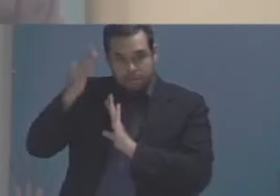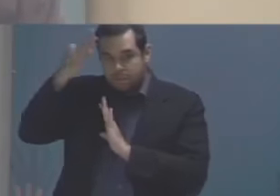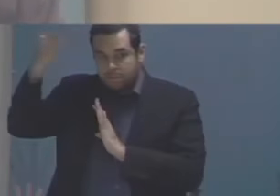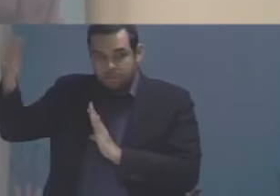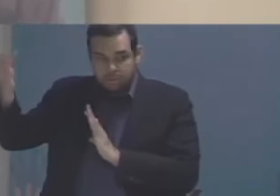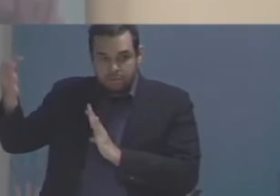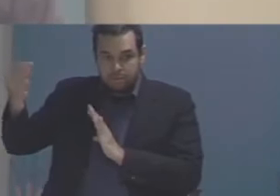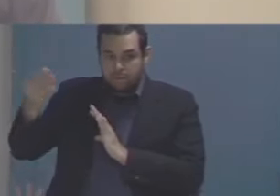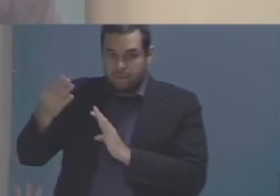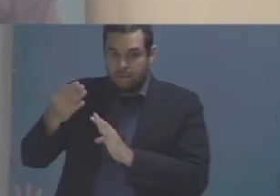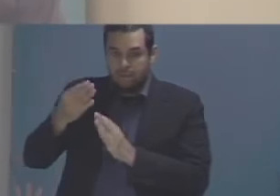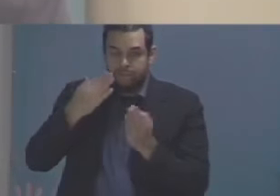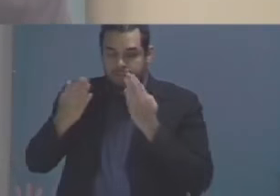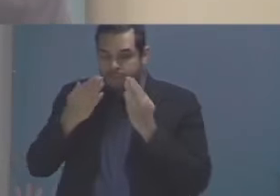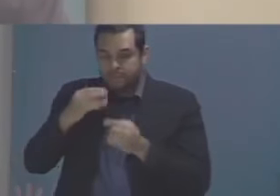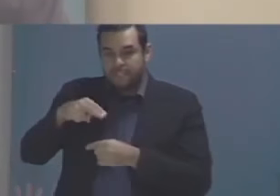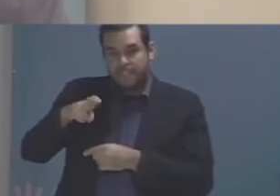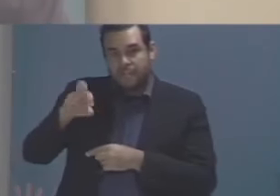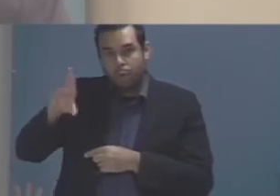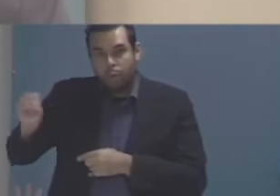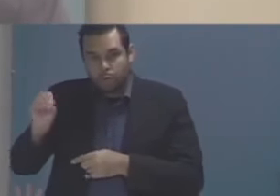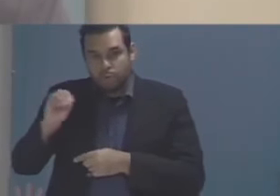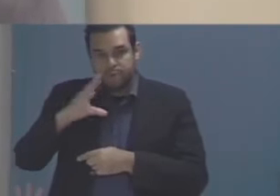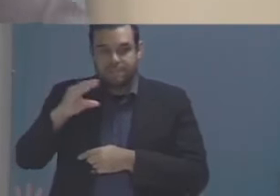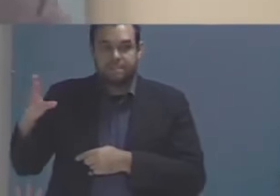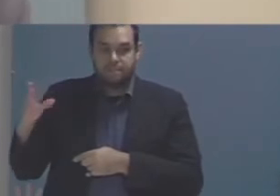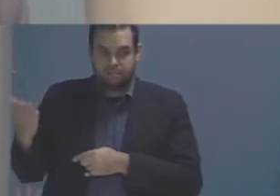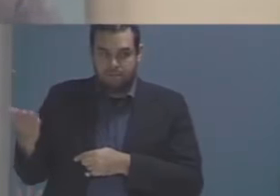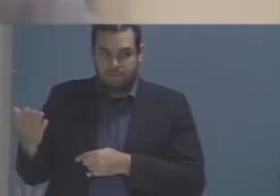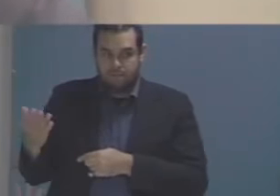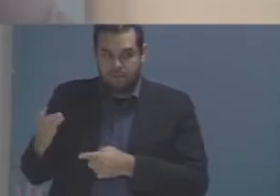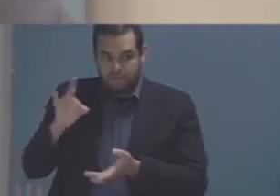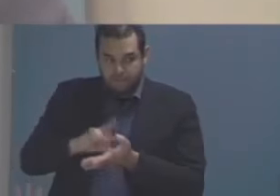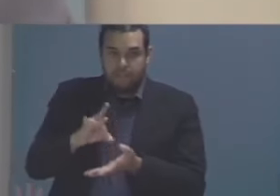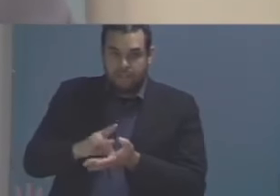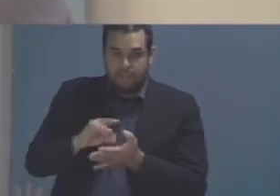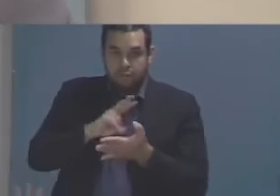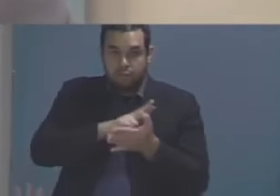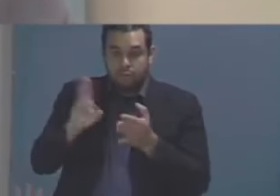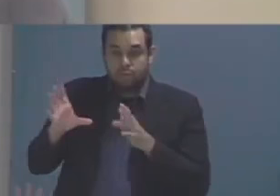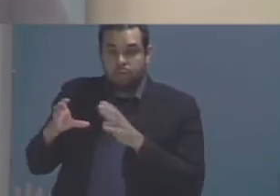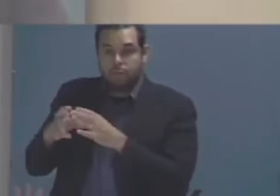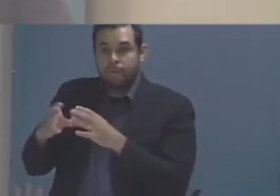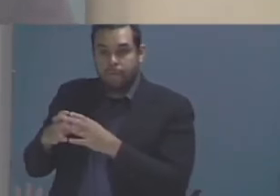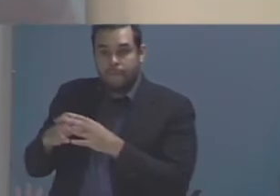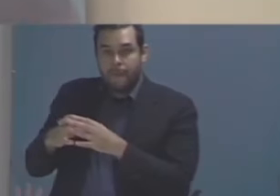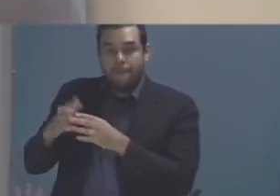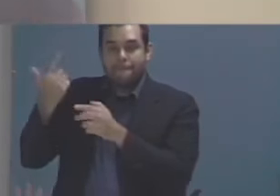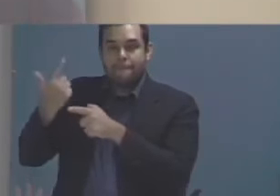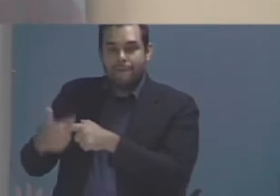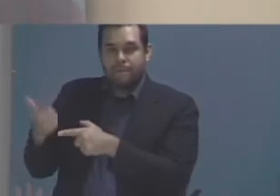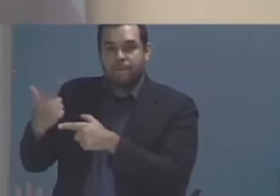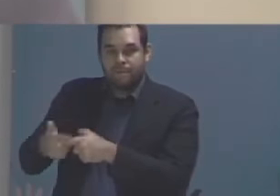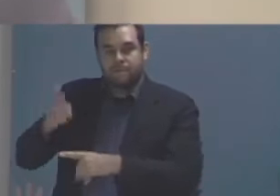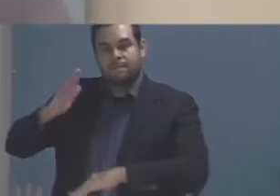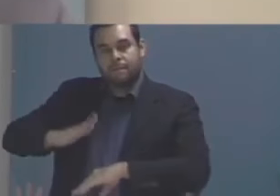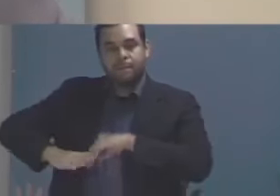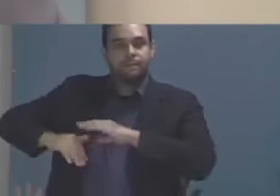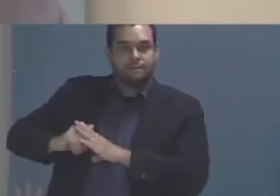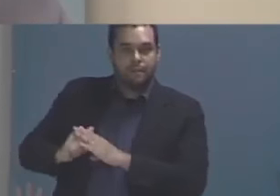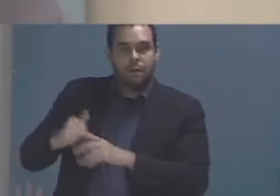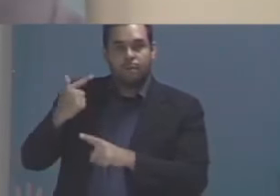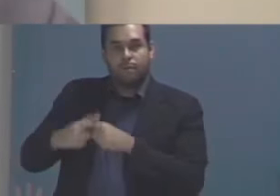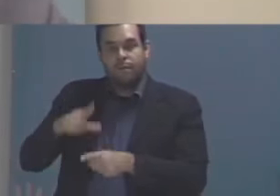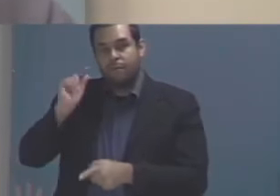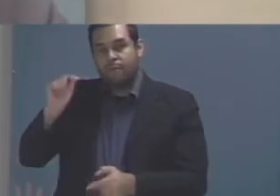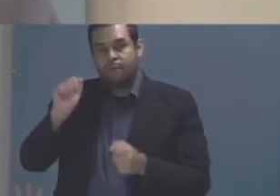que psicologia não é bem uma ciência, né? O interessante é problematizar. Na verdade, o nome da chapa de vocês poderia ser problematizar a profissão, porque o que